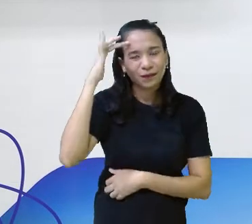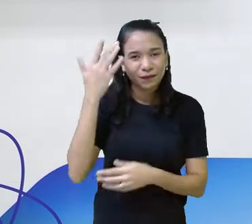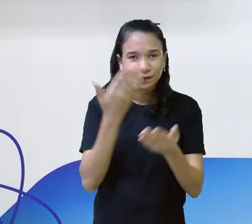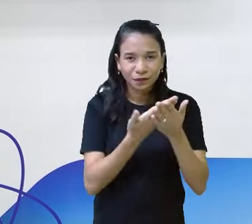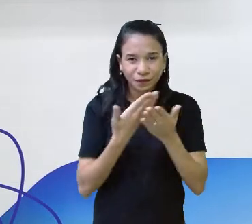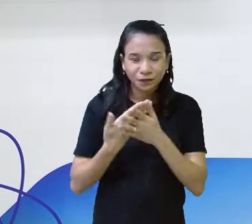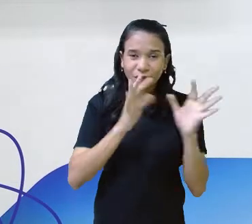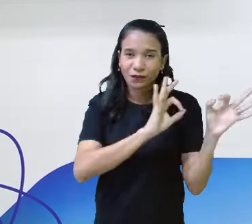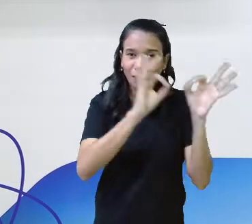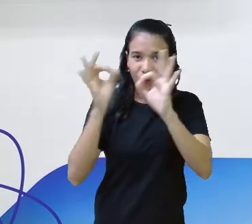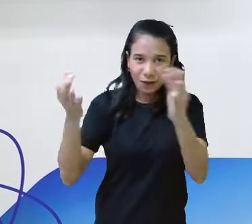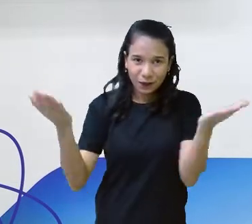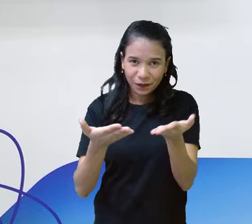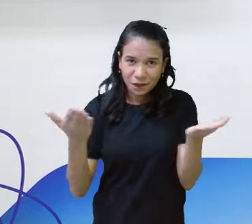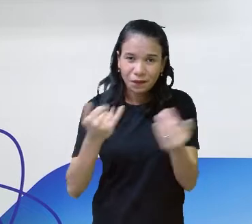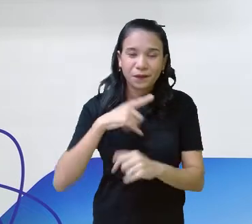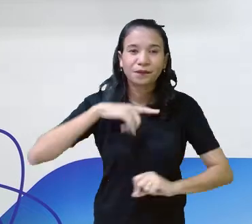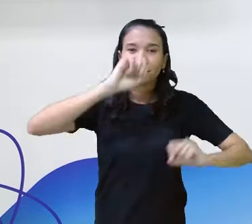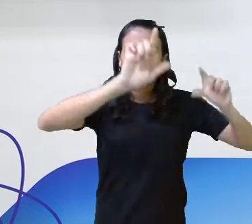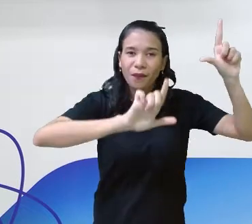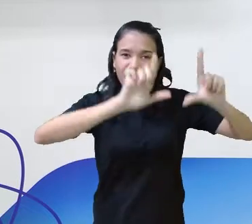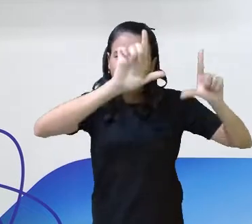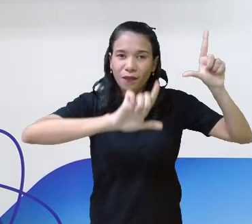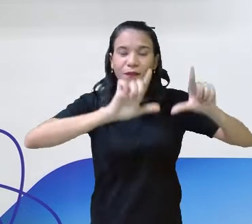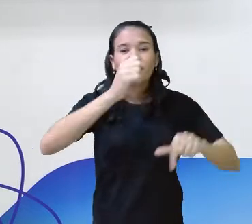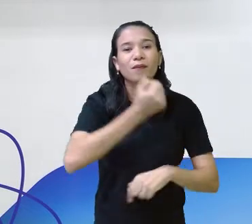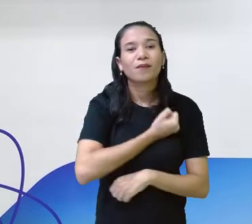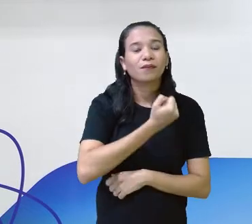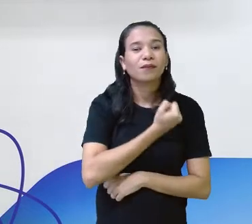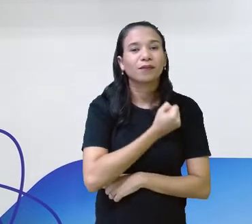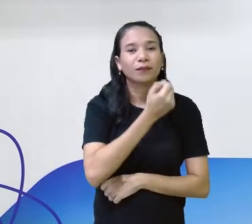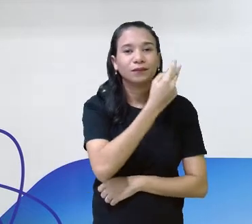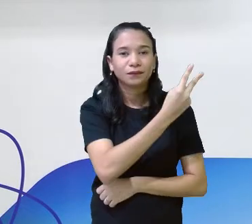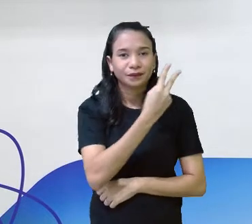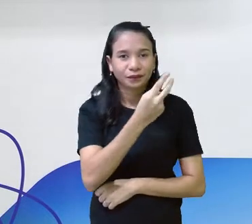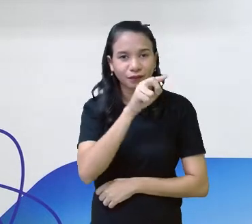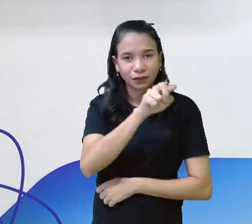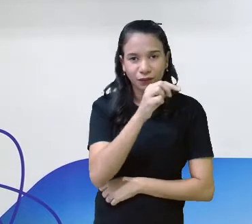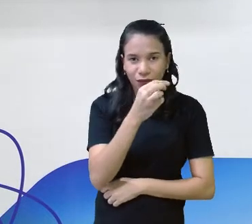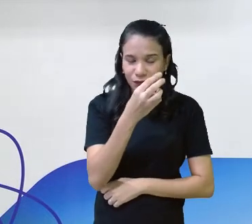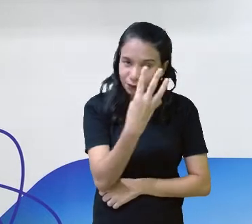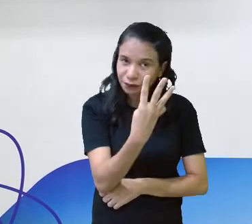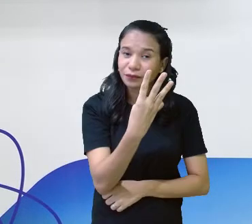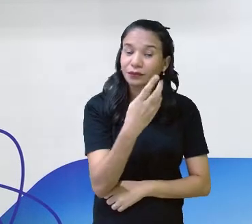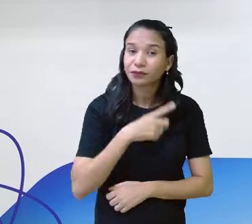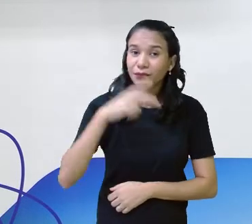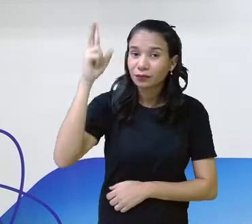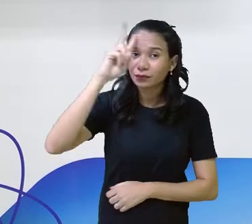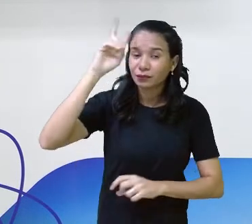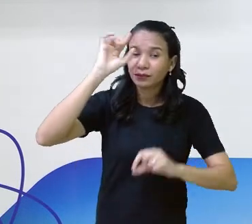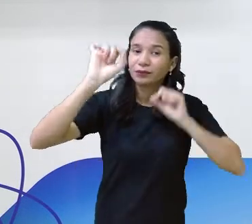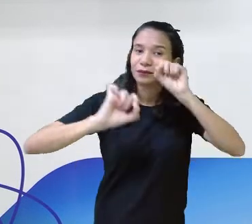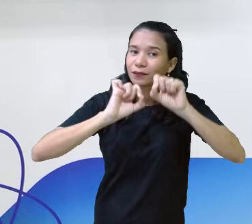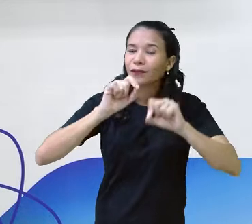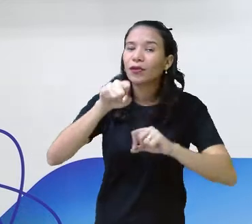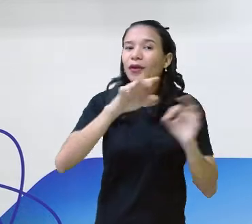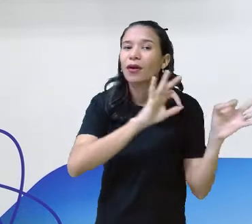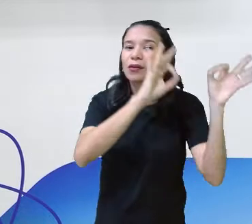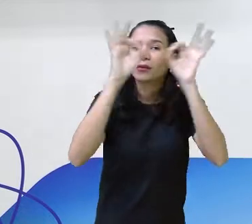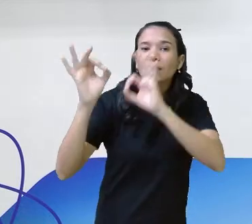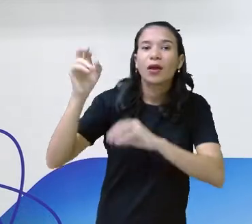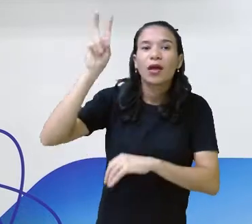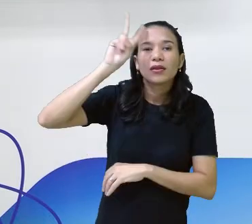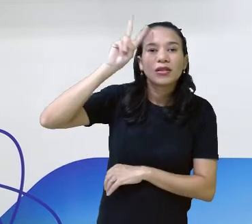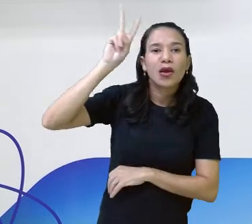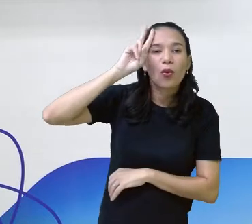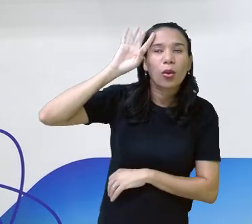agora ao vivo pela TV Nova Nordeste, canal 22.3. Lembrando que você assiste de segunda a